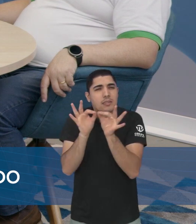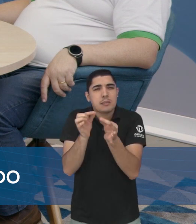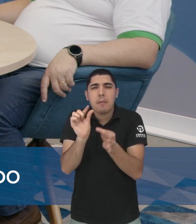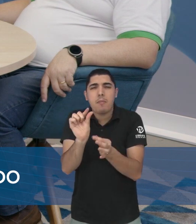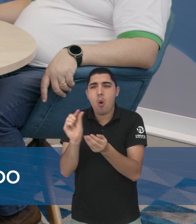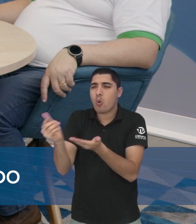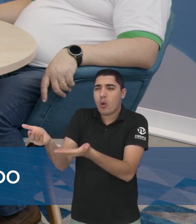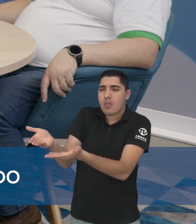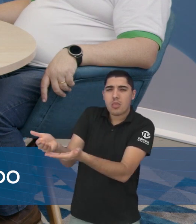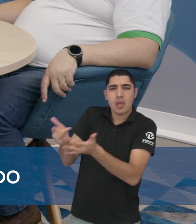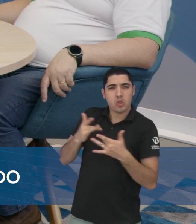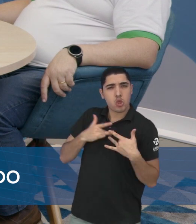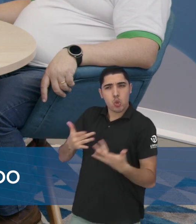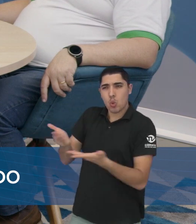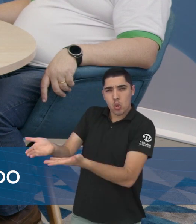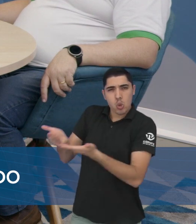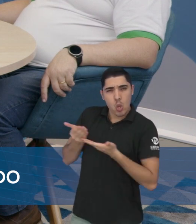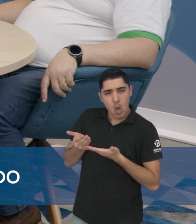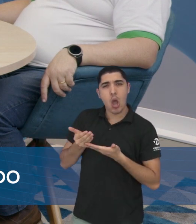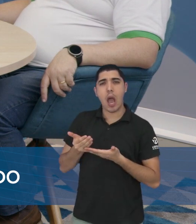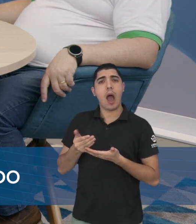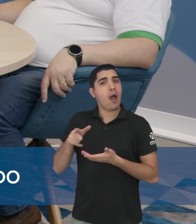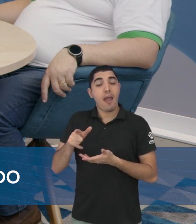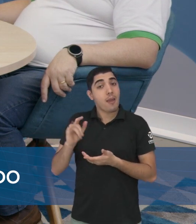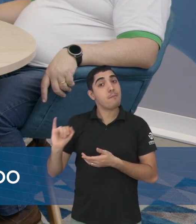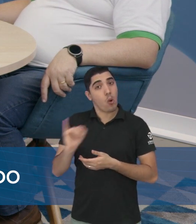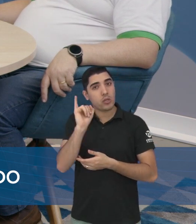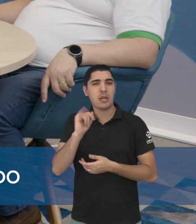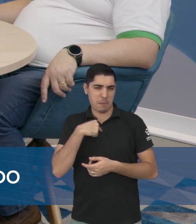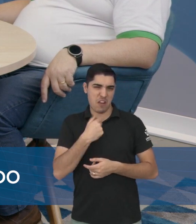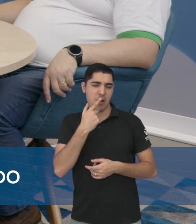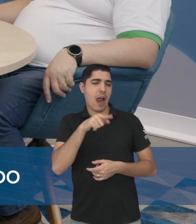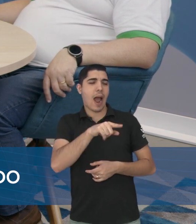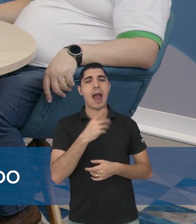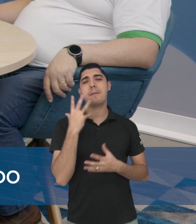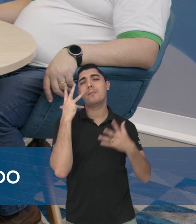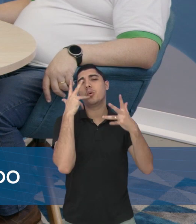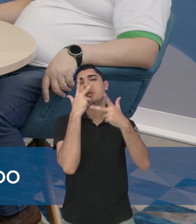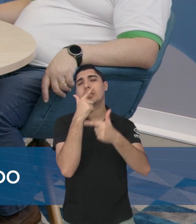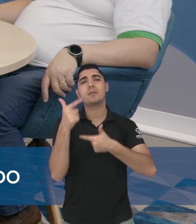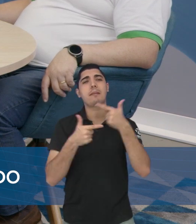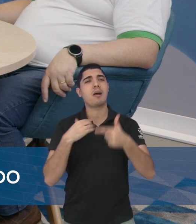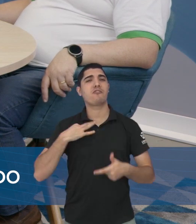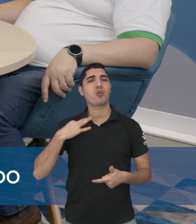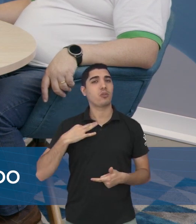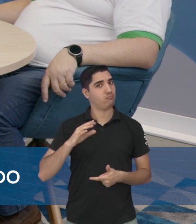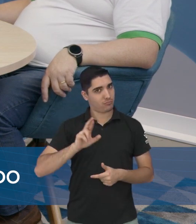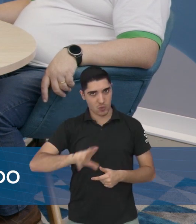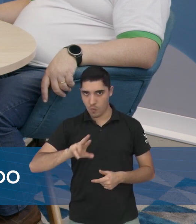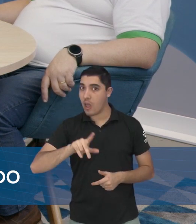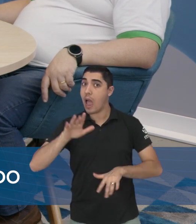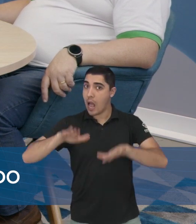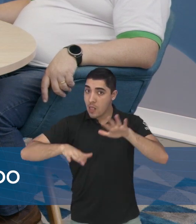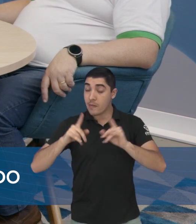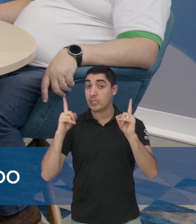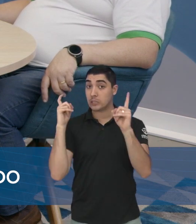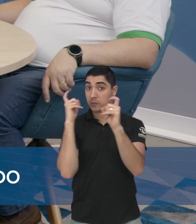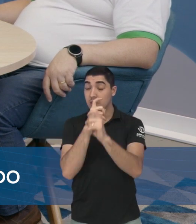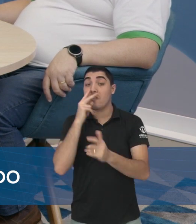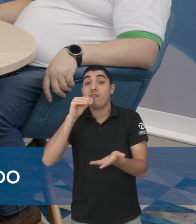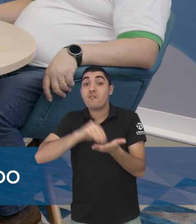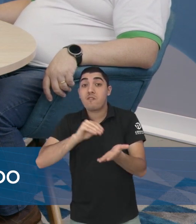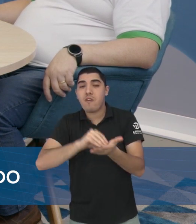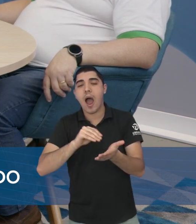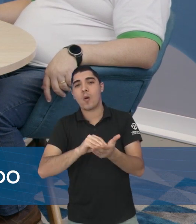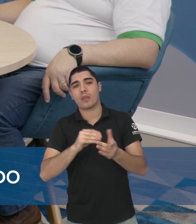doar, a gente sabe que também não vamos romantizar o trabalho voluntário, não é mesmo? Sim, é muito sim. difícil, muitas vezes não tem